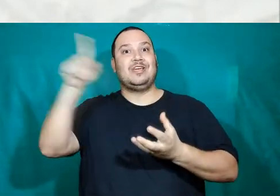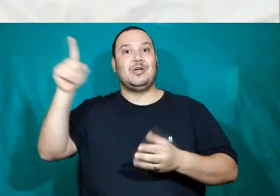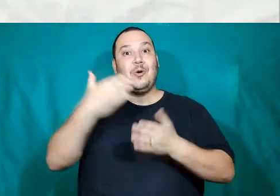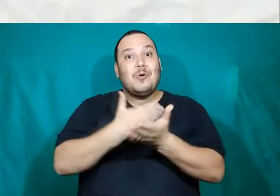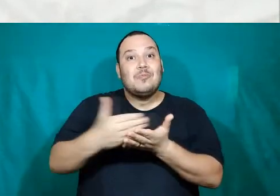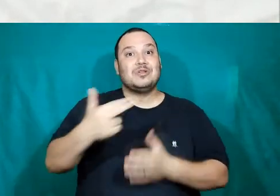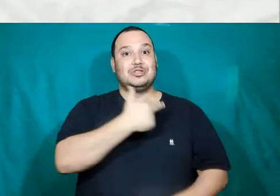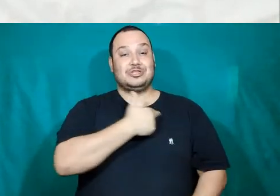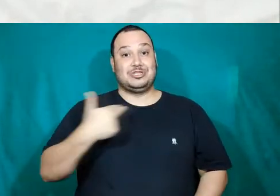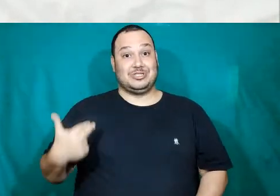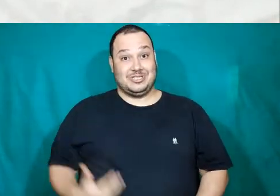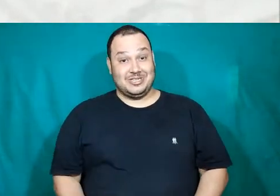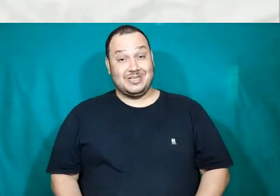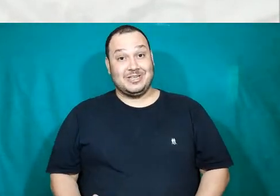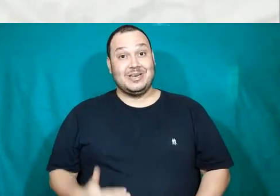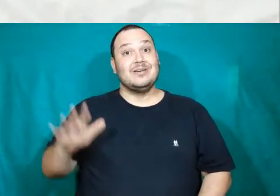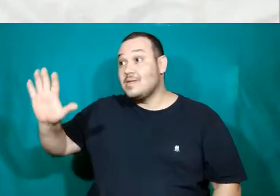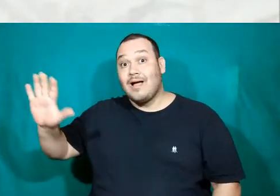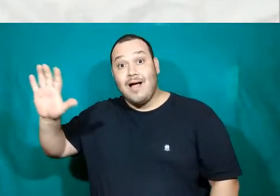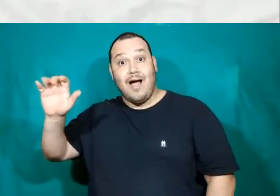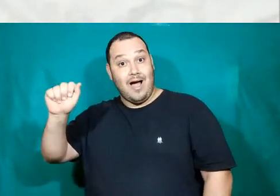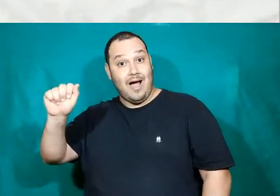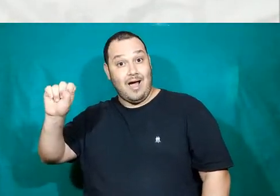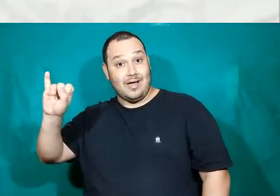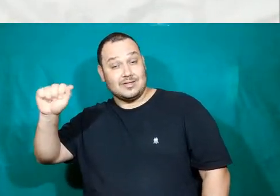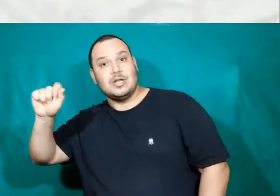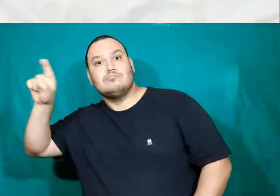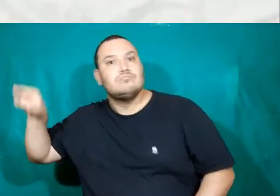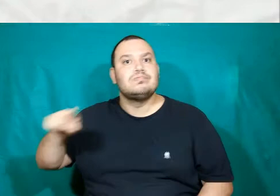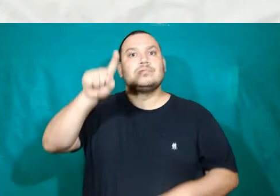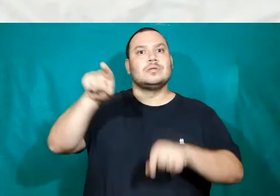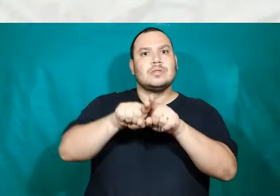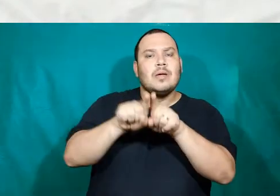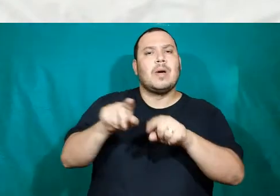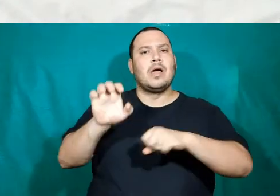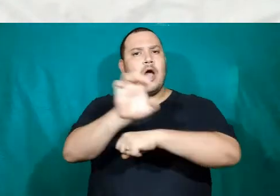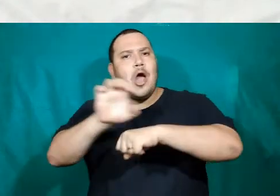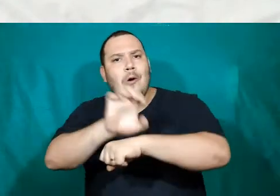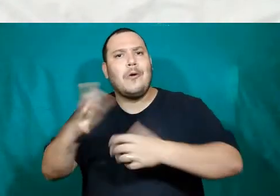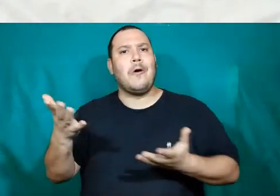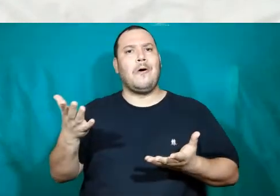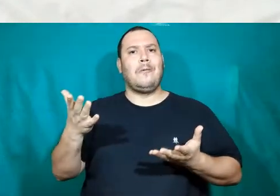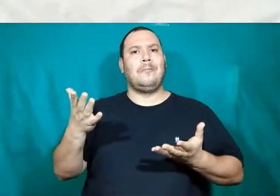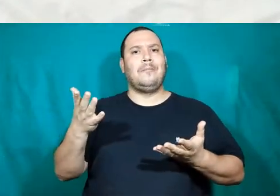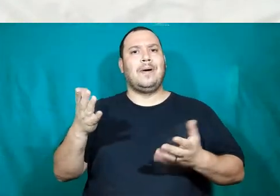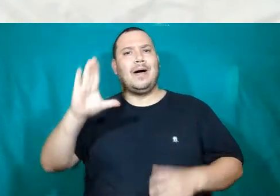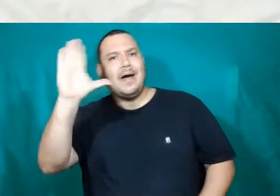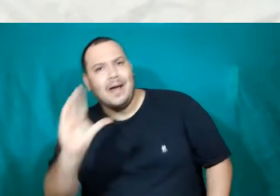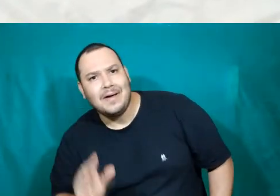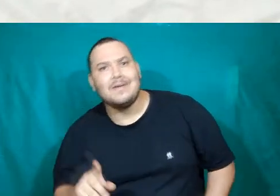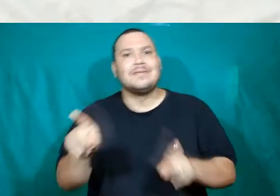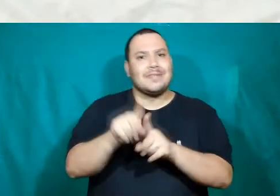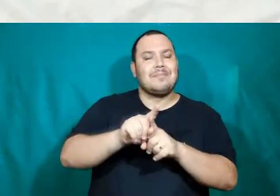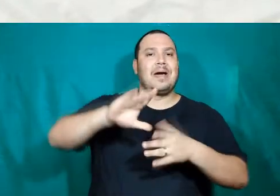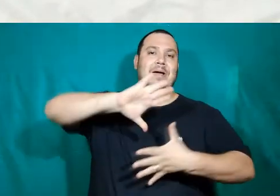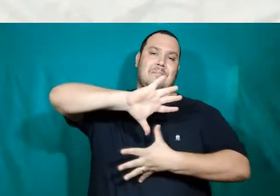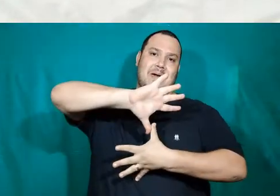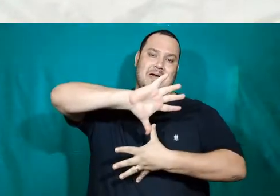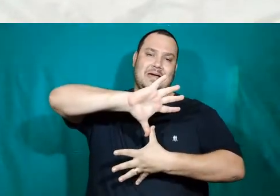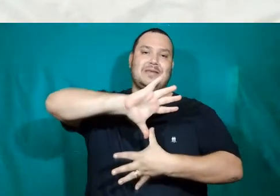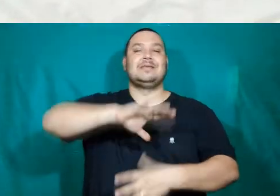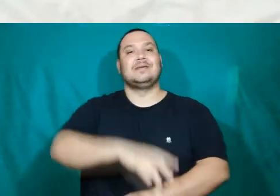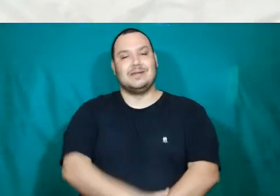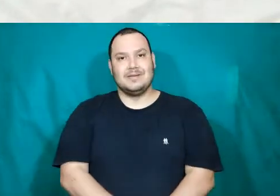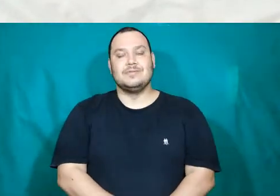mas se espalhou para outros continentes, Europa, Oceania, África e América. A curva epidêmica é representada por um gráfico simples